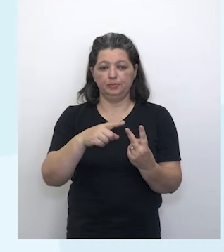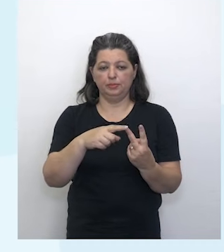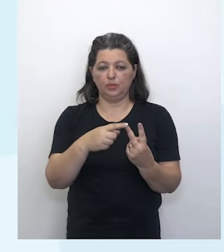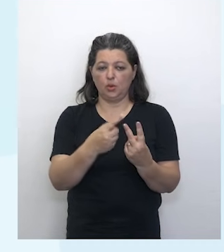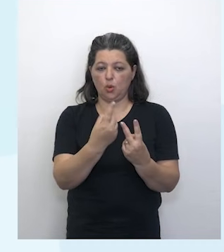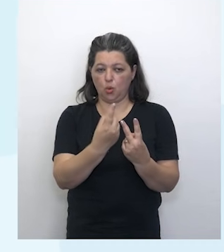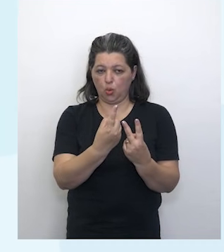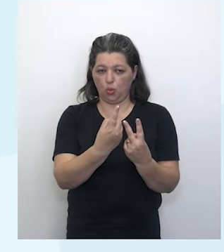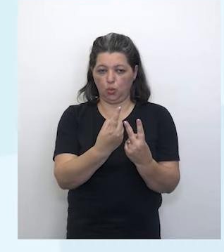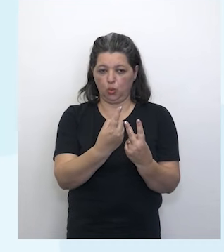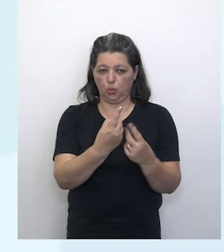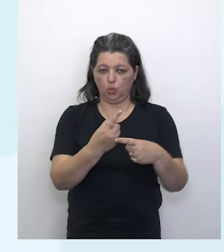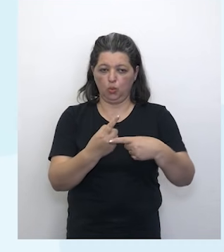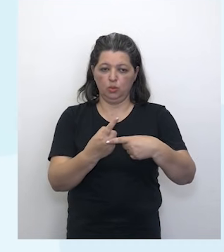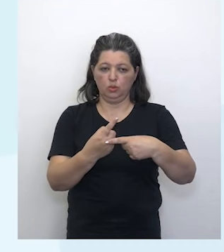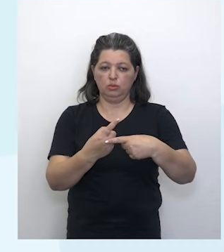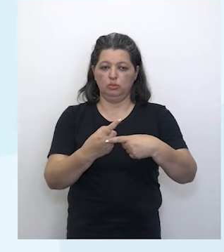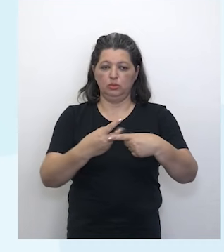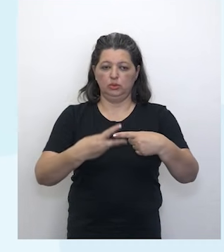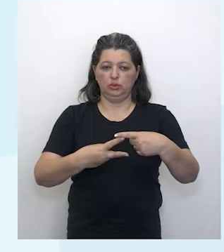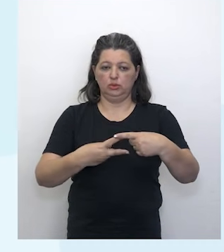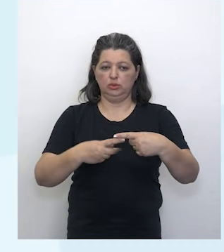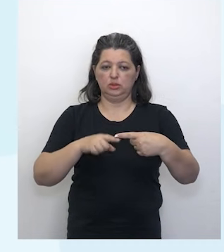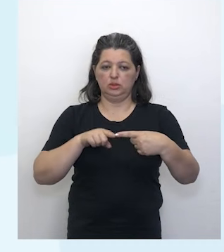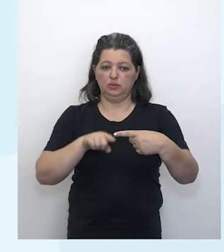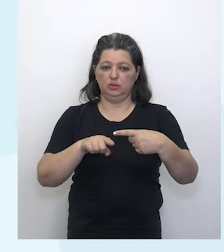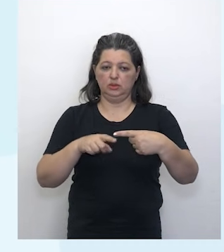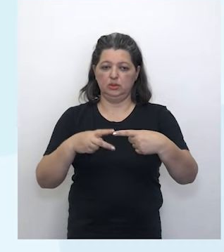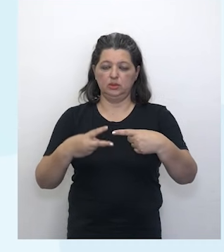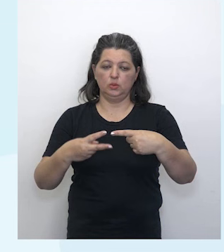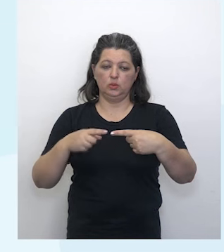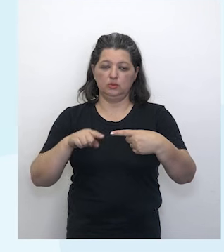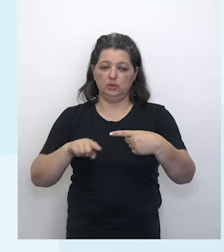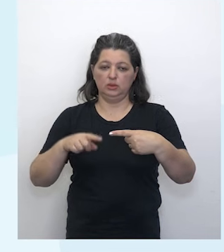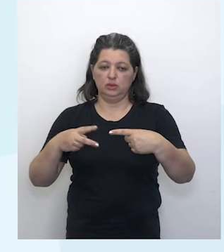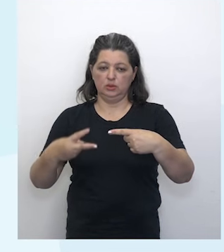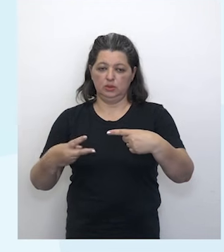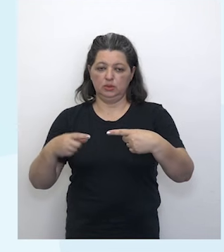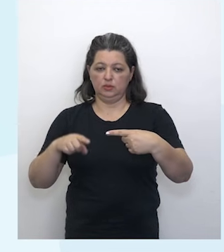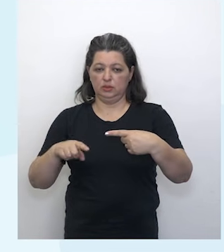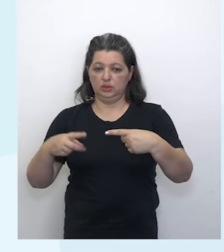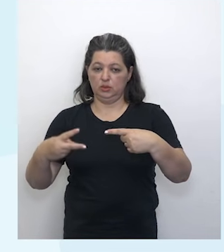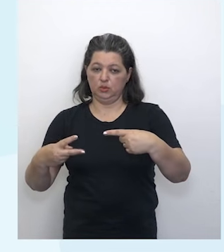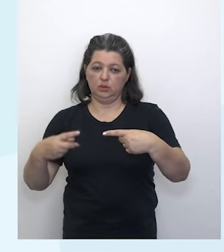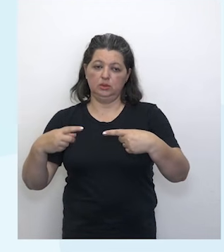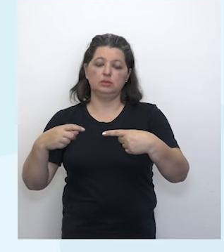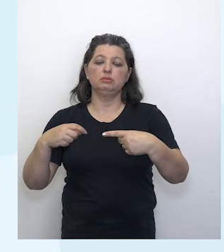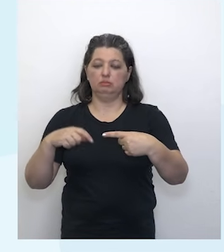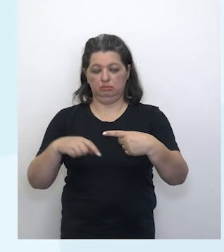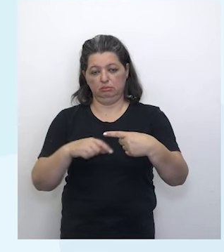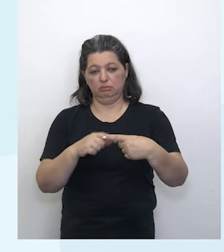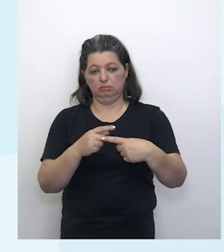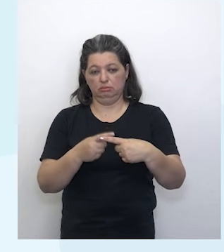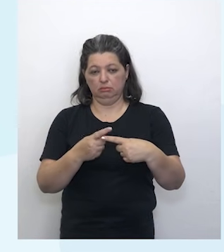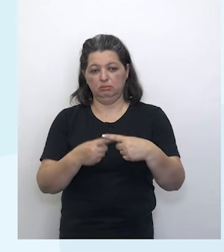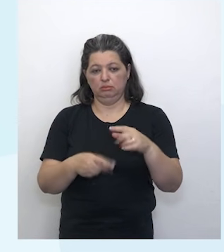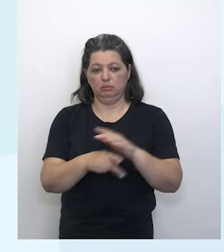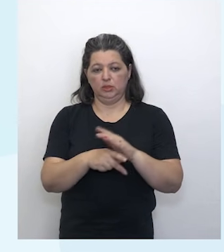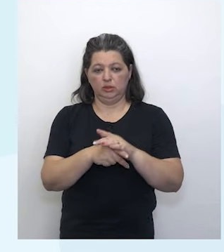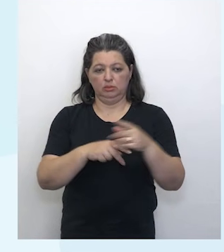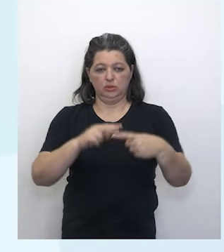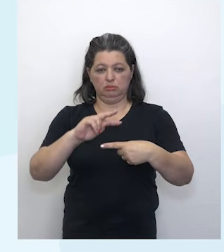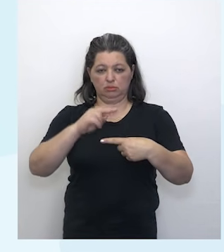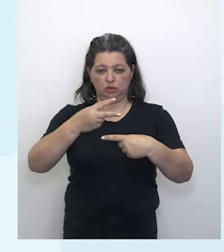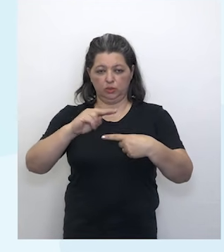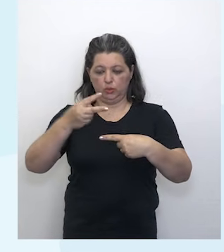1 sobre 2, vezes 2, vezes 2, vezes 2, vezes 2, né? Quadradinhos aqui,